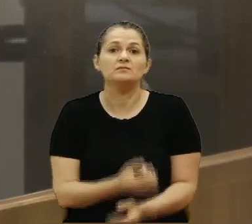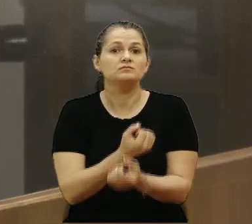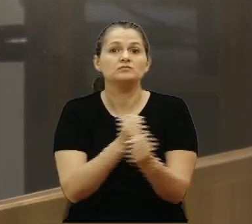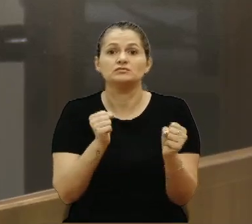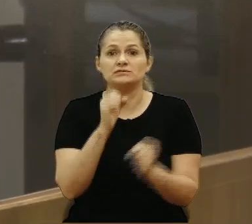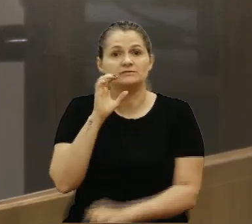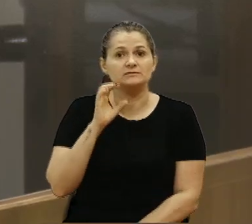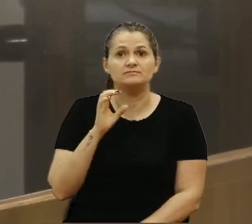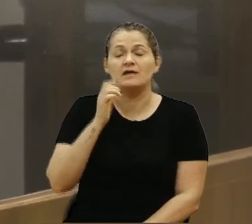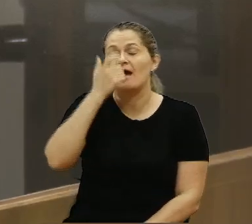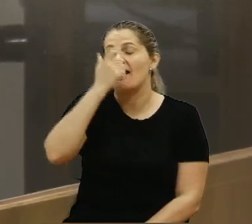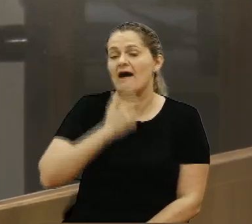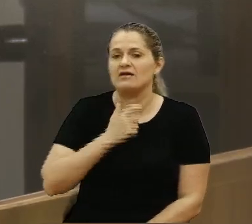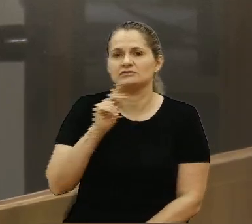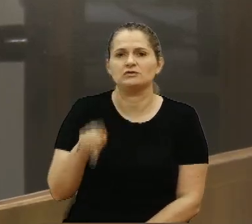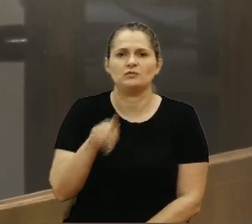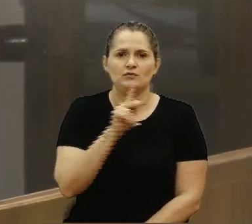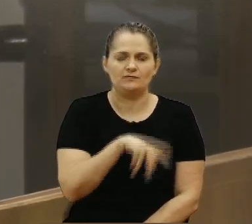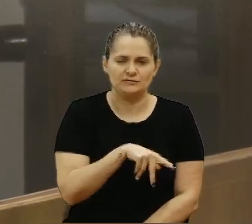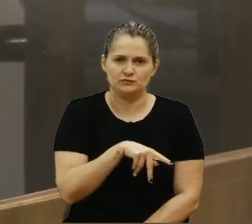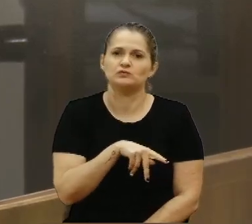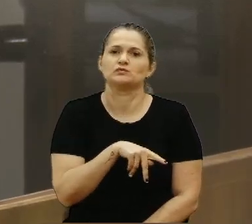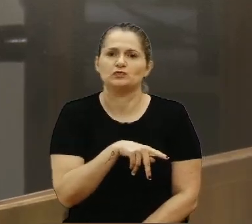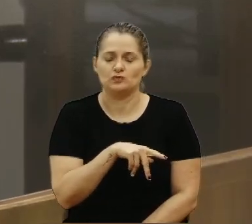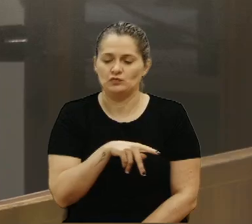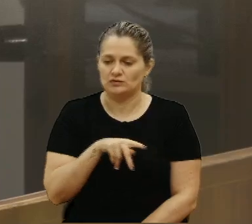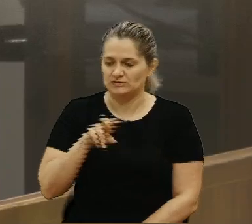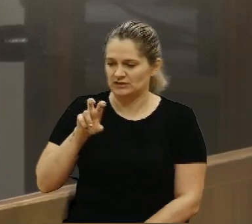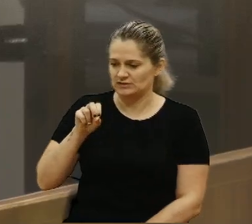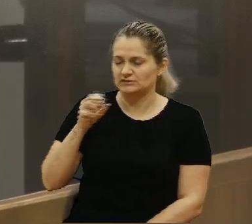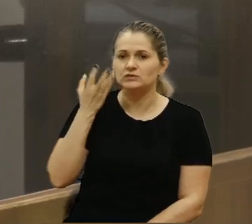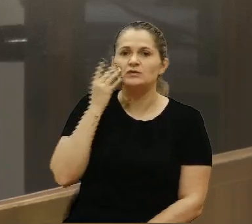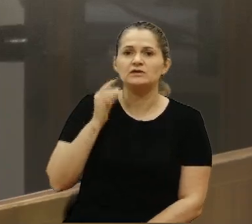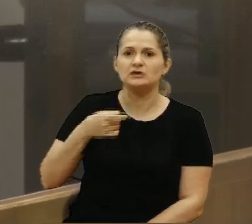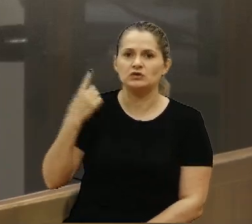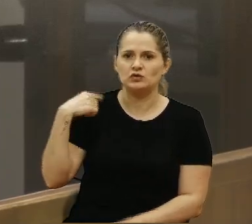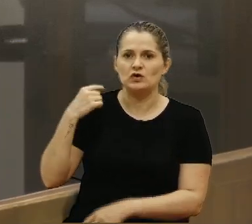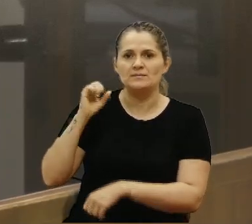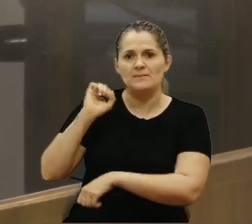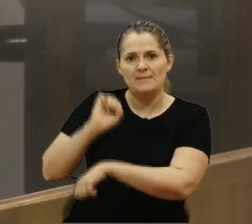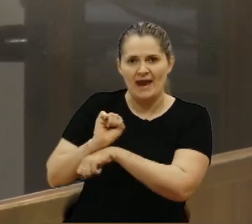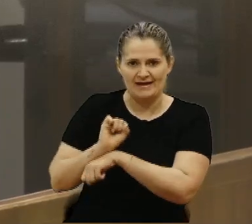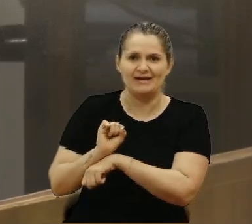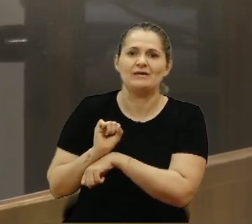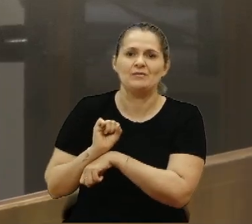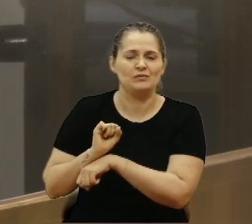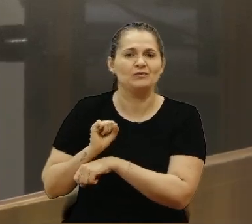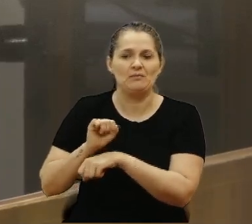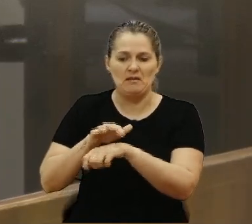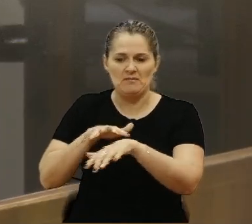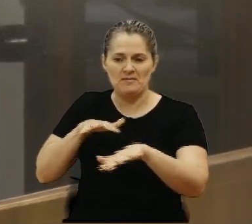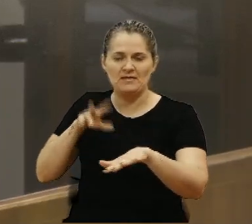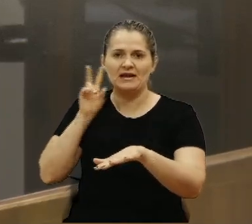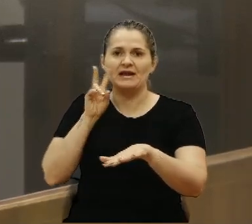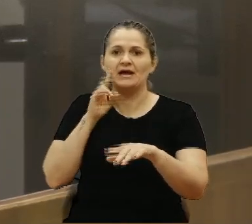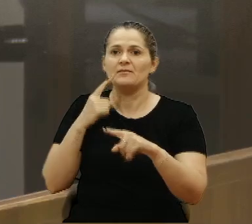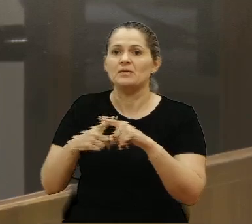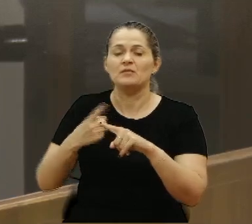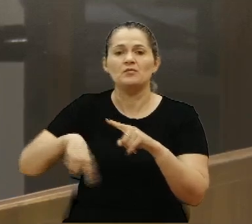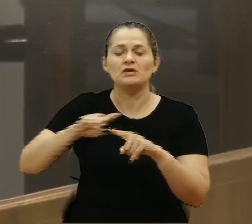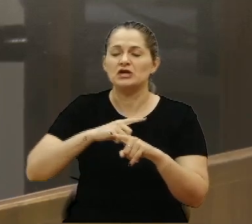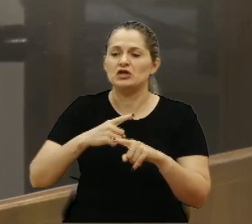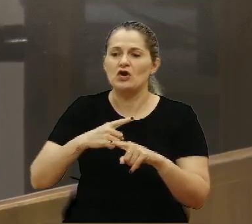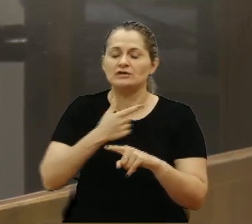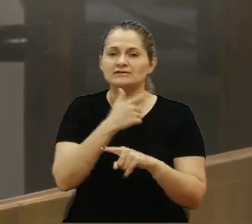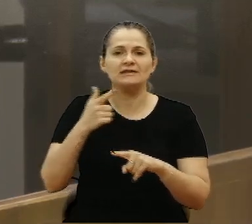os professores que pararam há 50 dias, nós paramos e viemos para cá, porque nós estamos fartos da